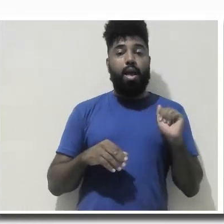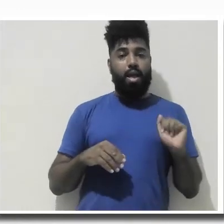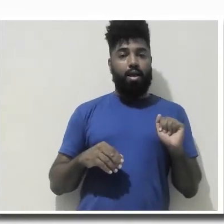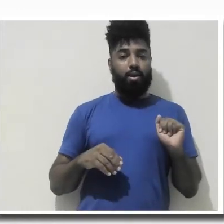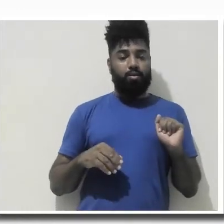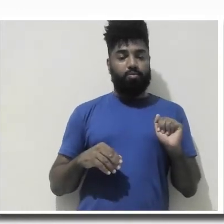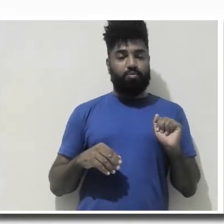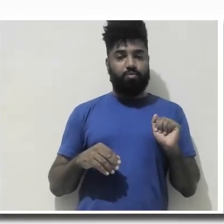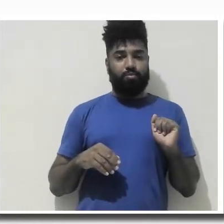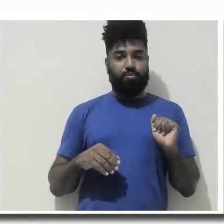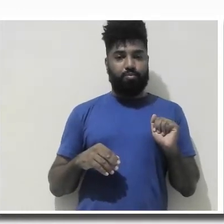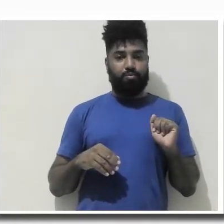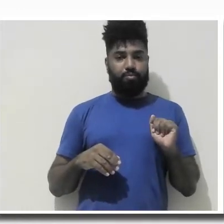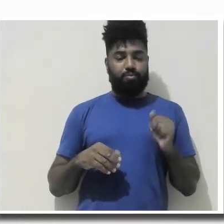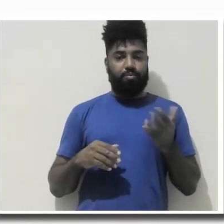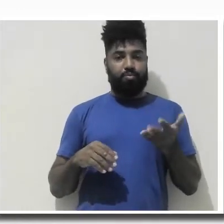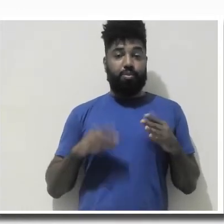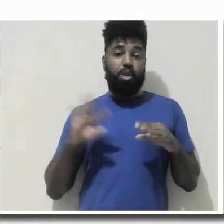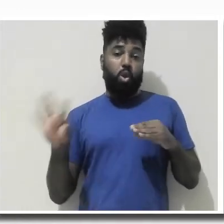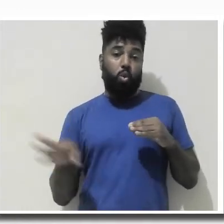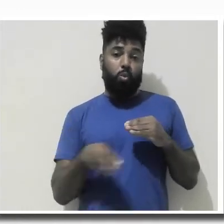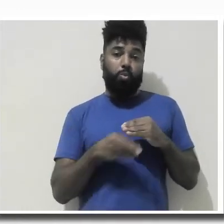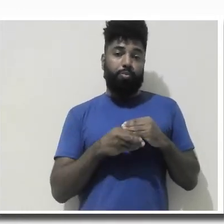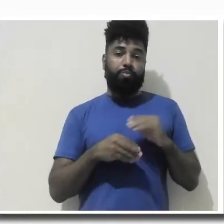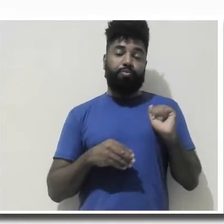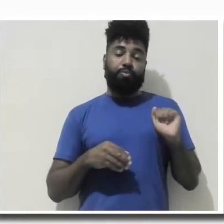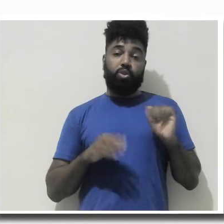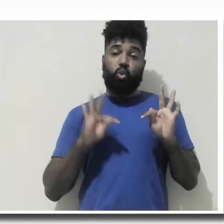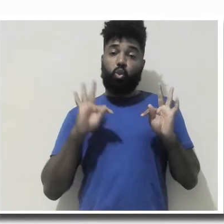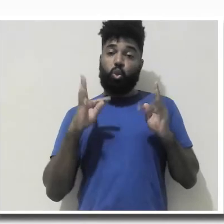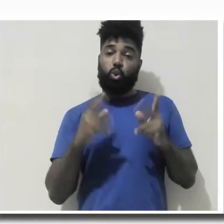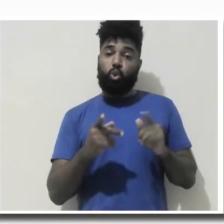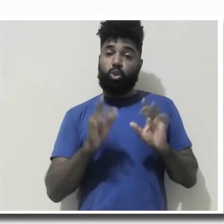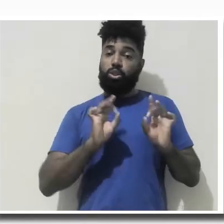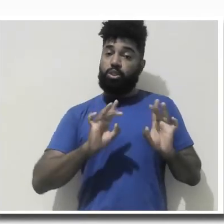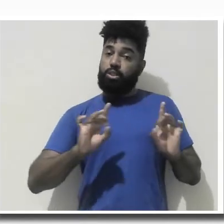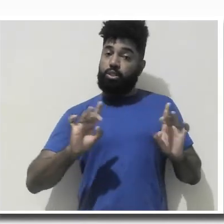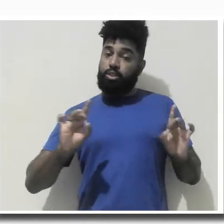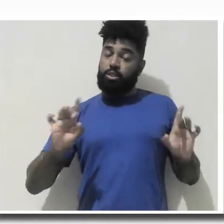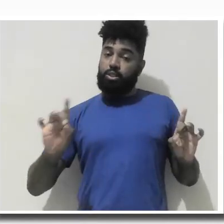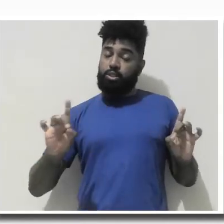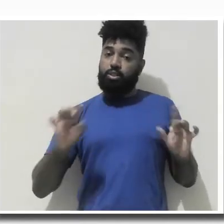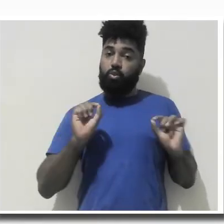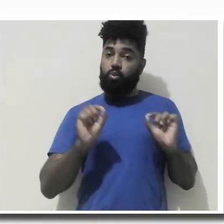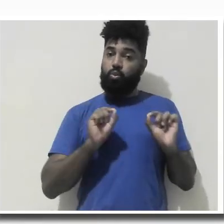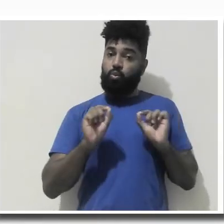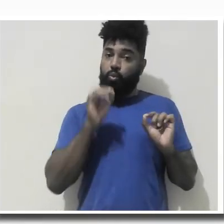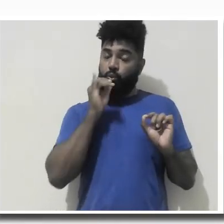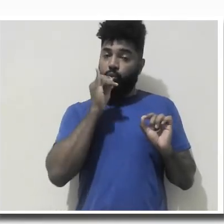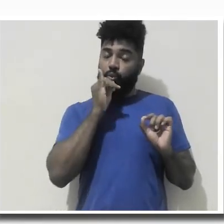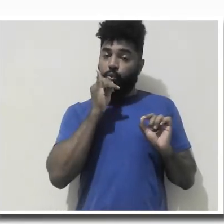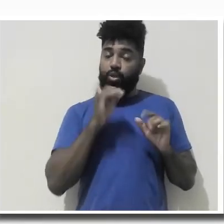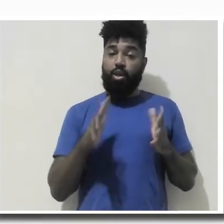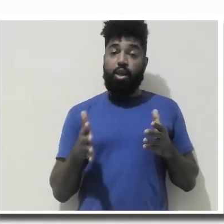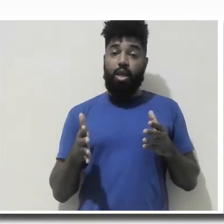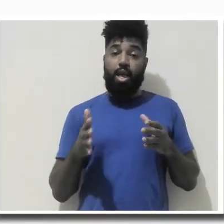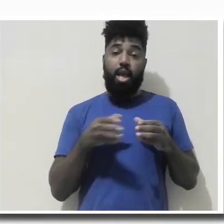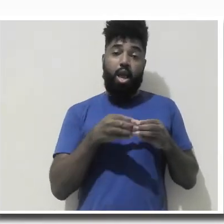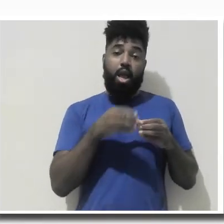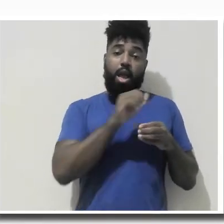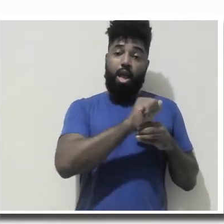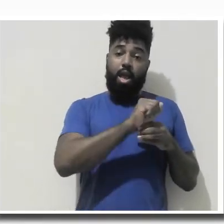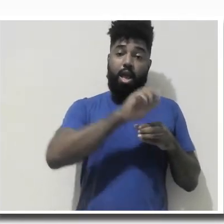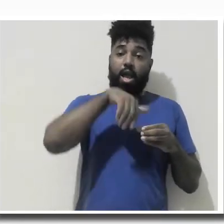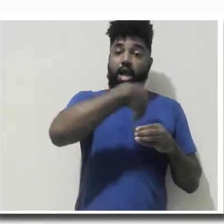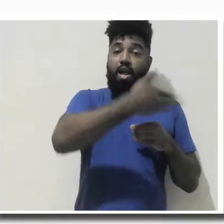de A? O complementar de A são todos os elementos que não estão em A.